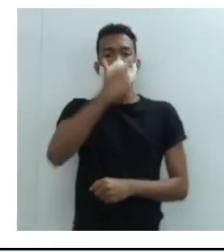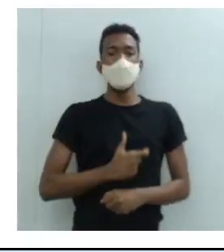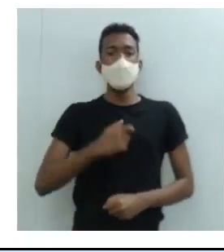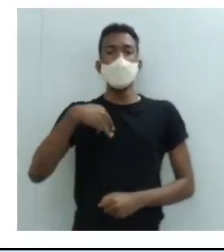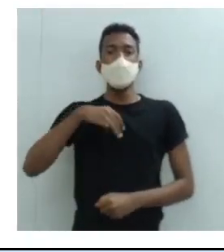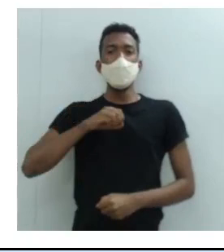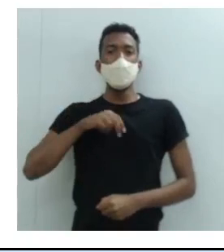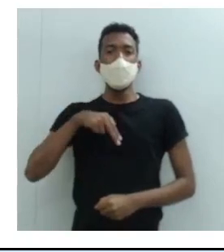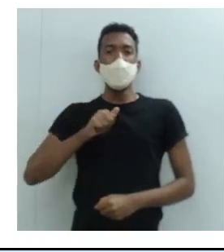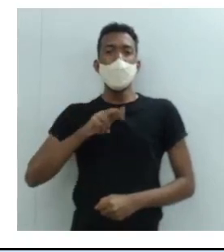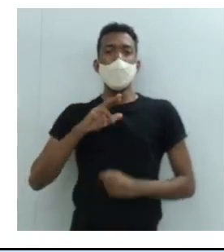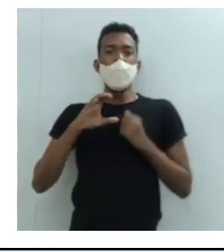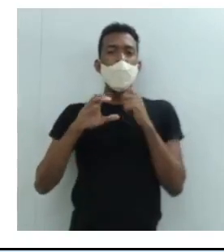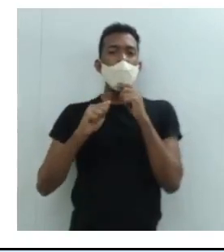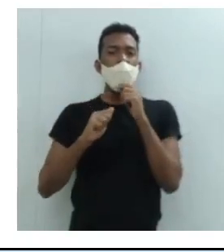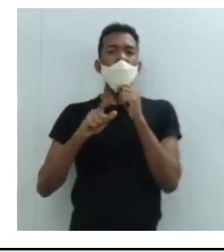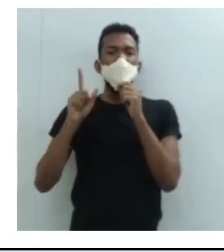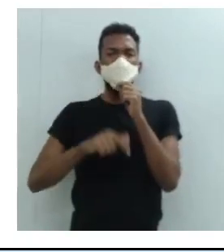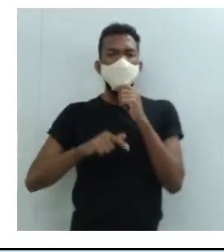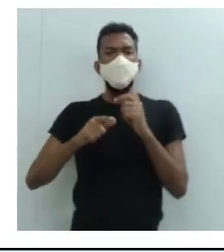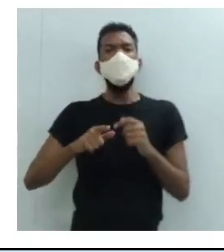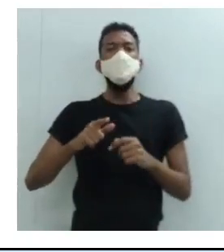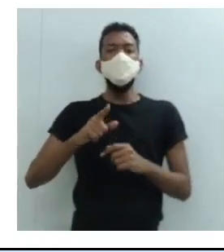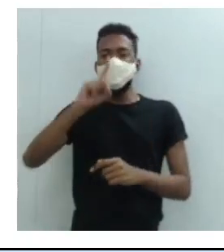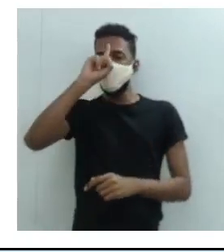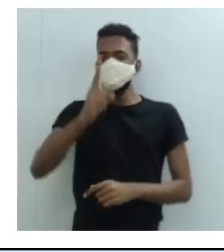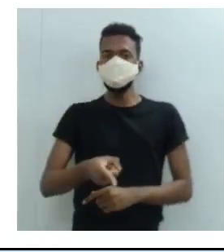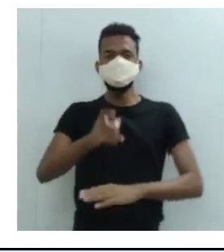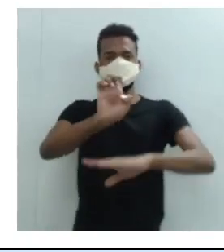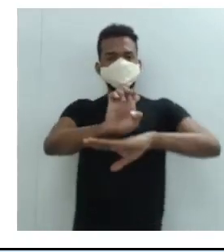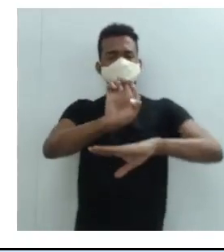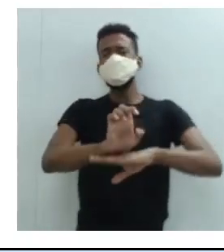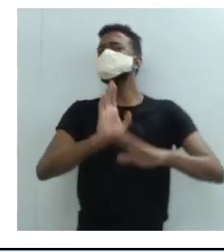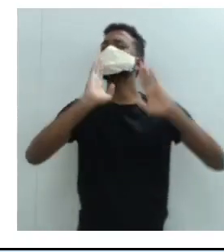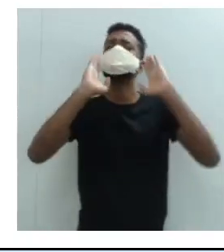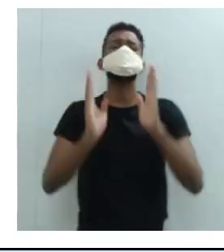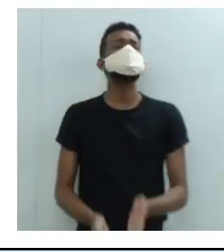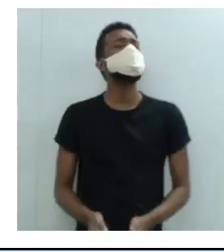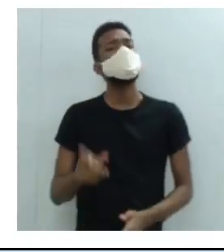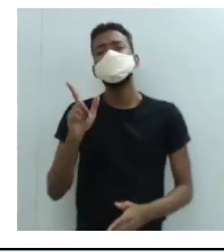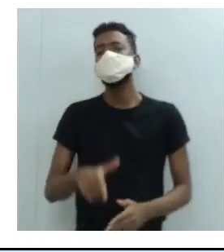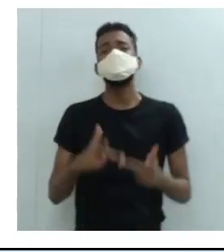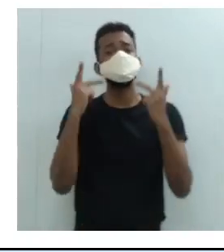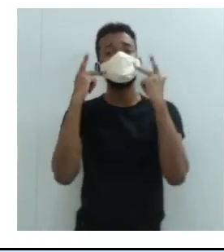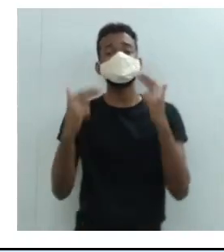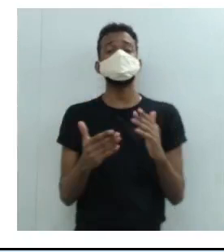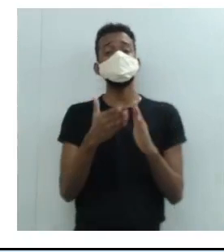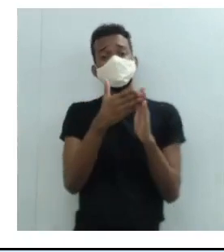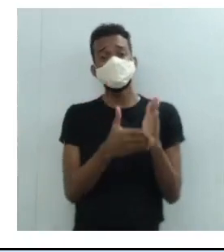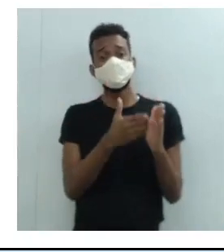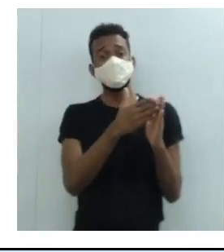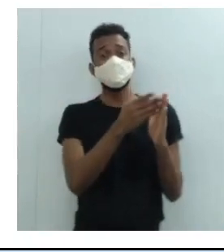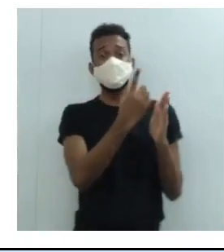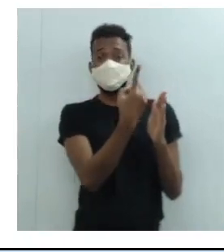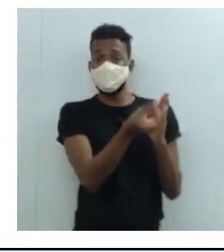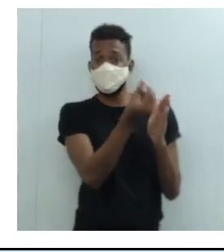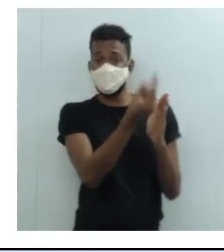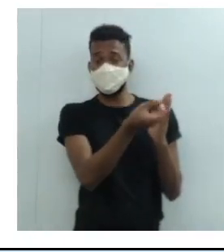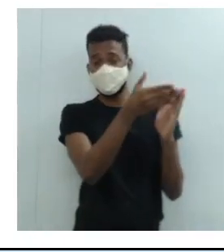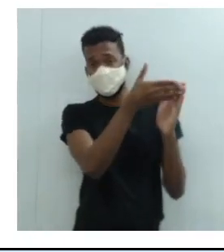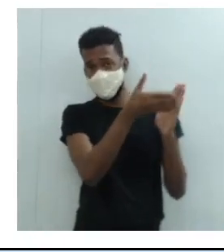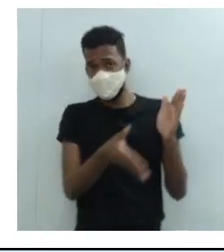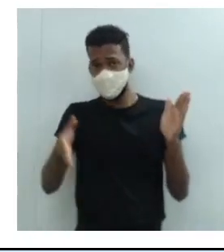sobre o Estado, e foi muito comum a partir do século XVI até meados do século XIX,